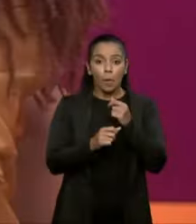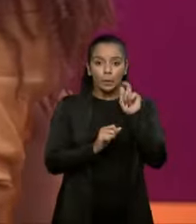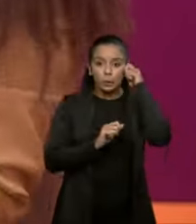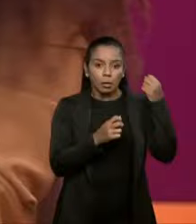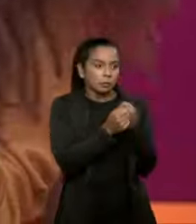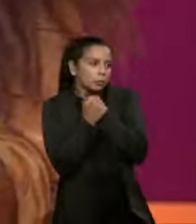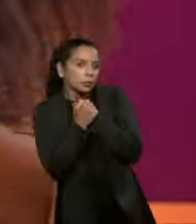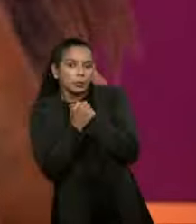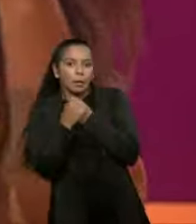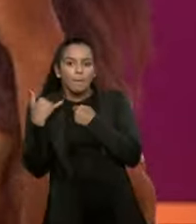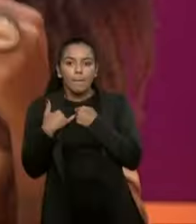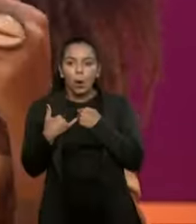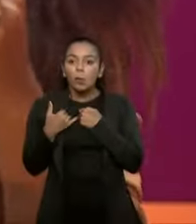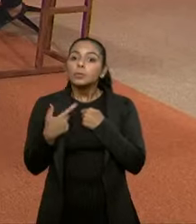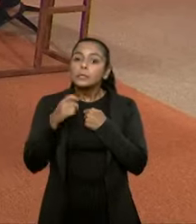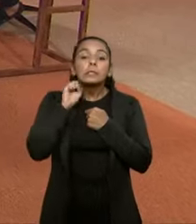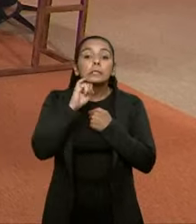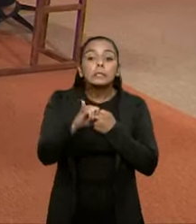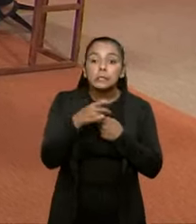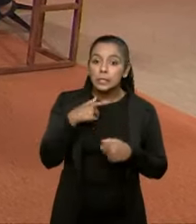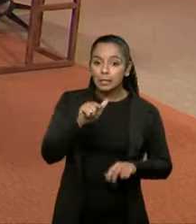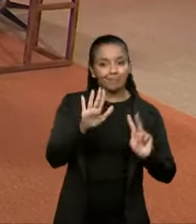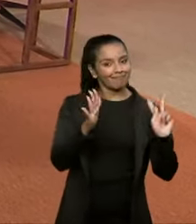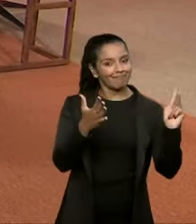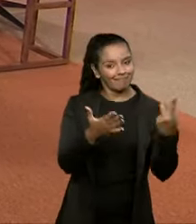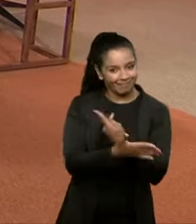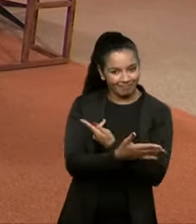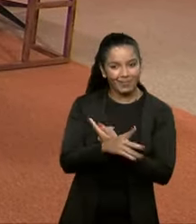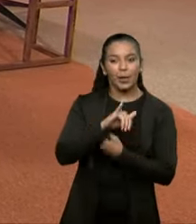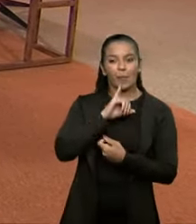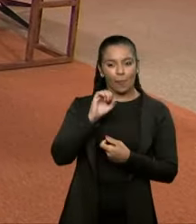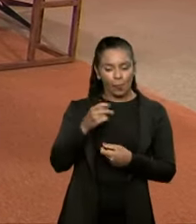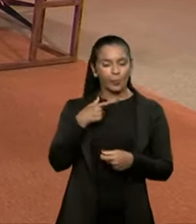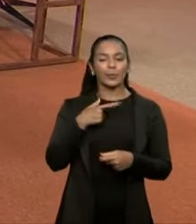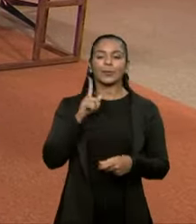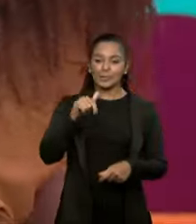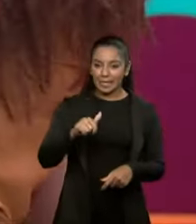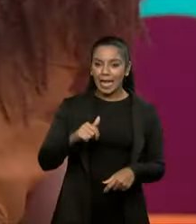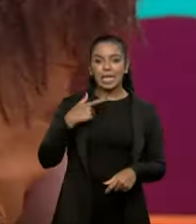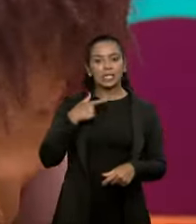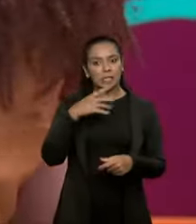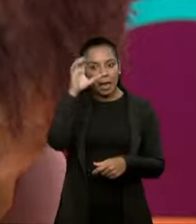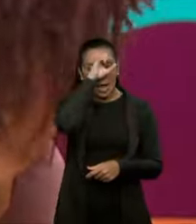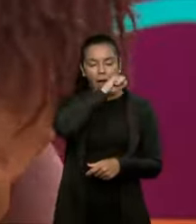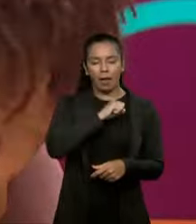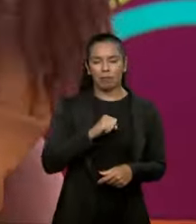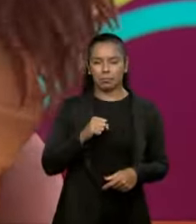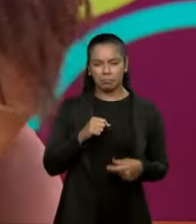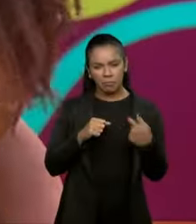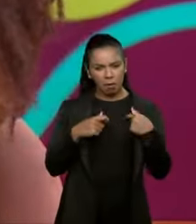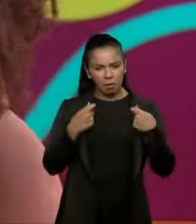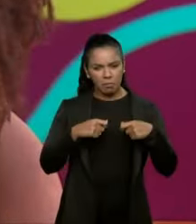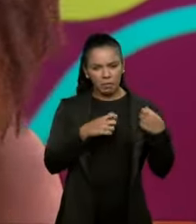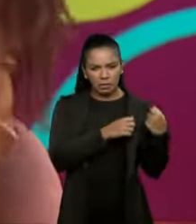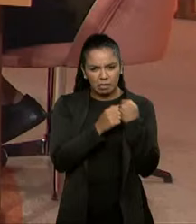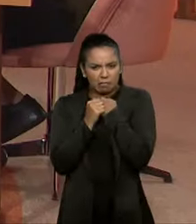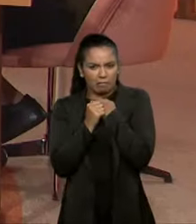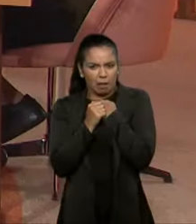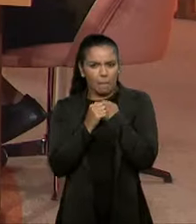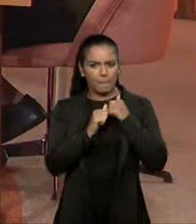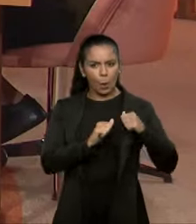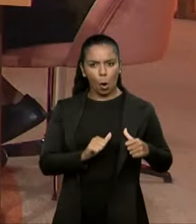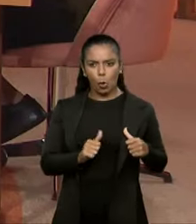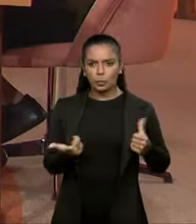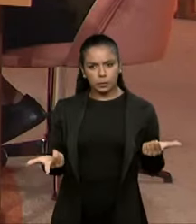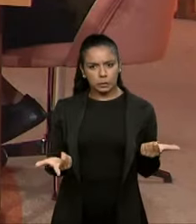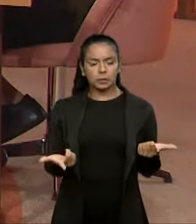a bolsa. Se você passa por essa construção desse letramento racial, você fala, poxa, você precisava disso? Será que